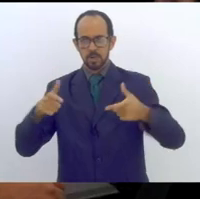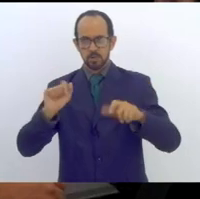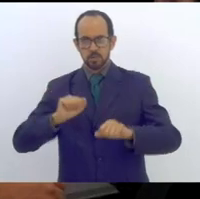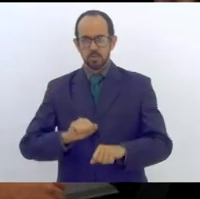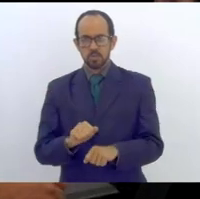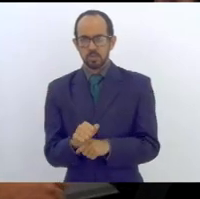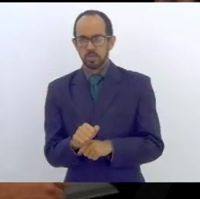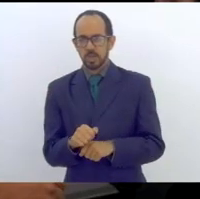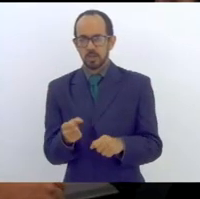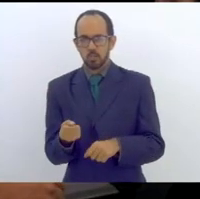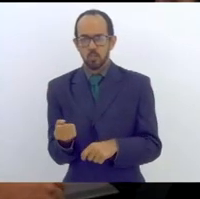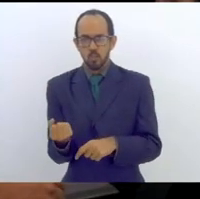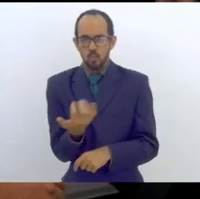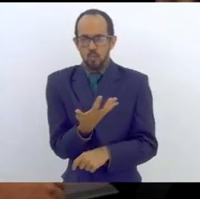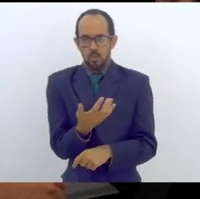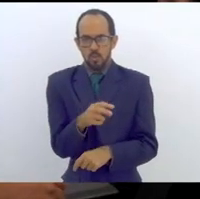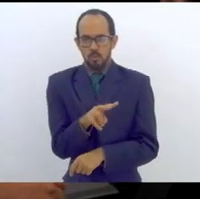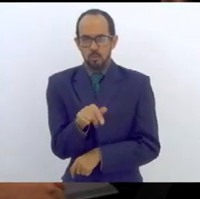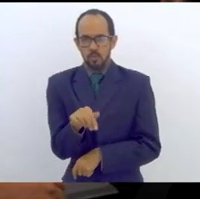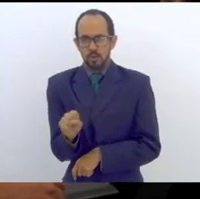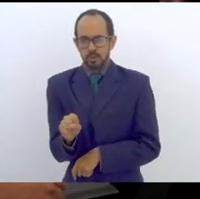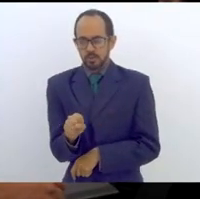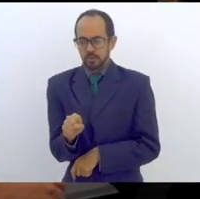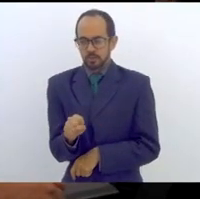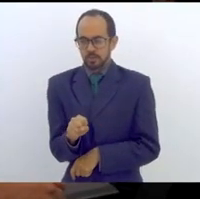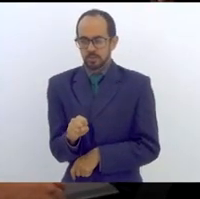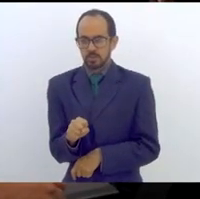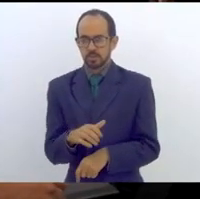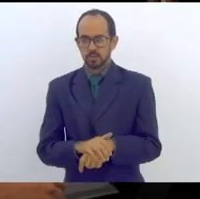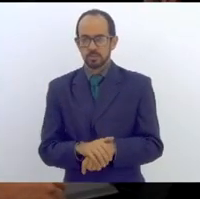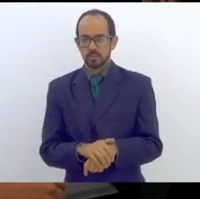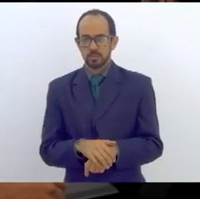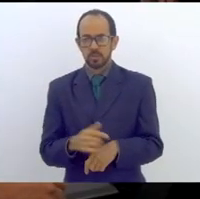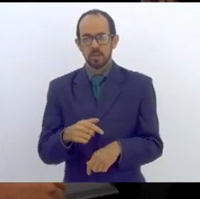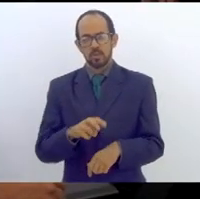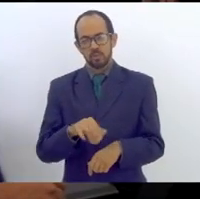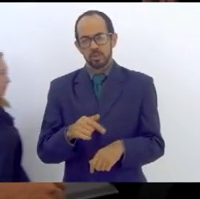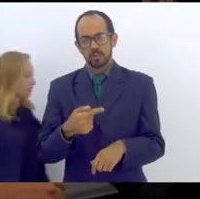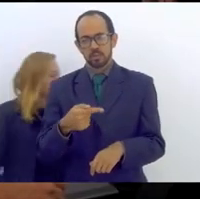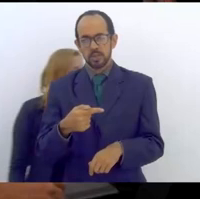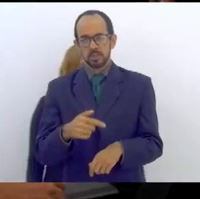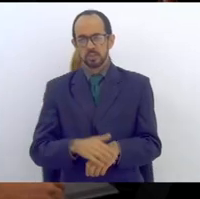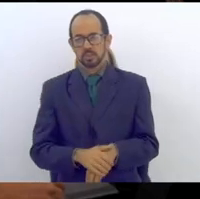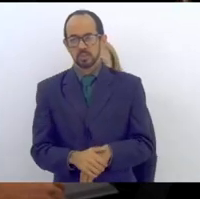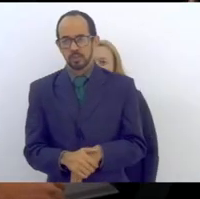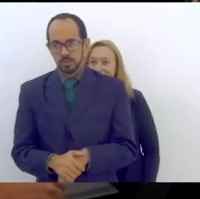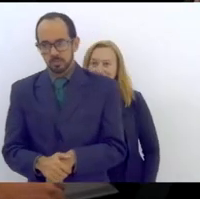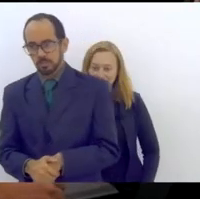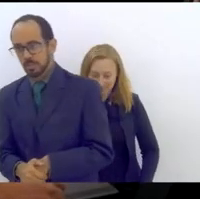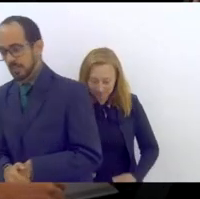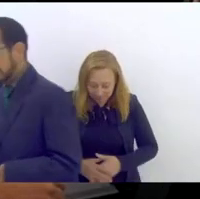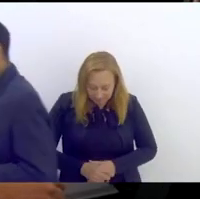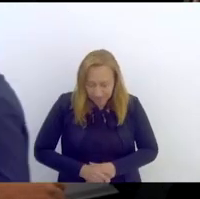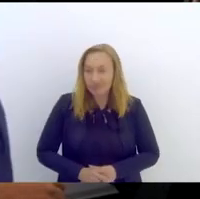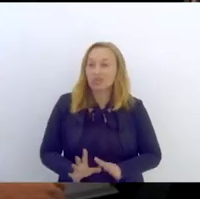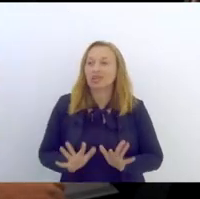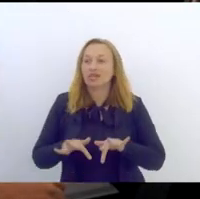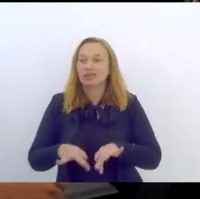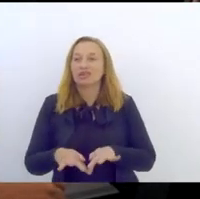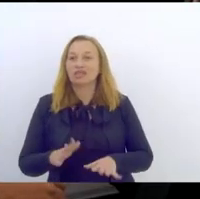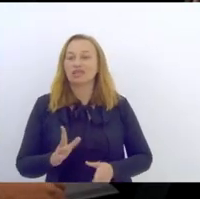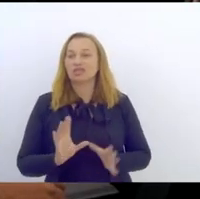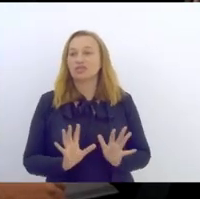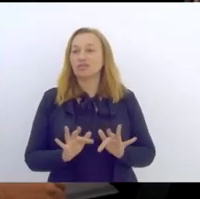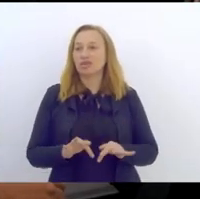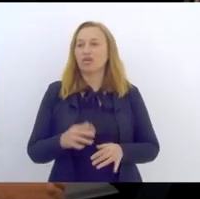da quantidade de vagas e realização do TAF são três editais ao todo mas digamos sete né individuais então para finalizar já já deixo aqui a